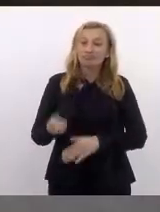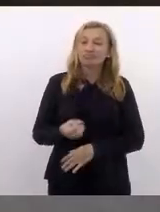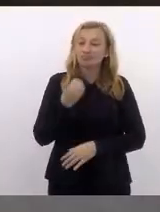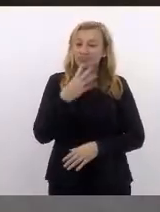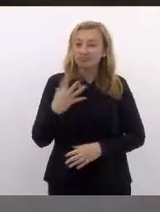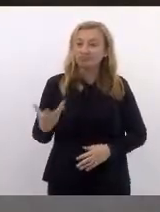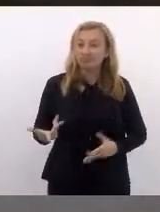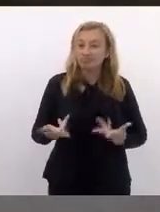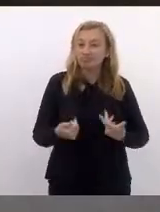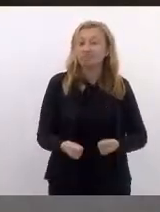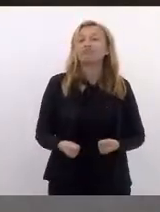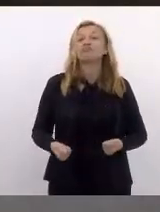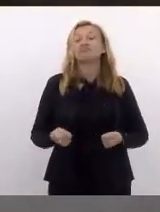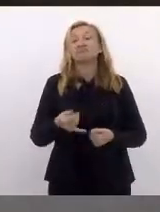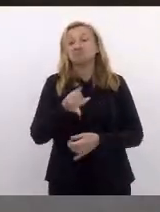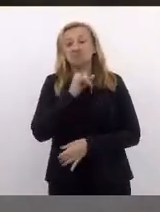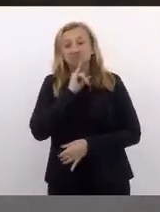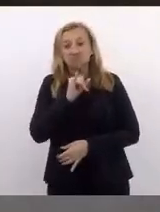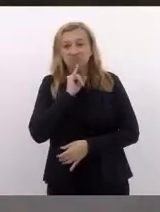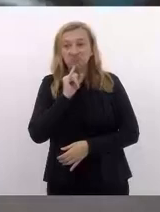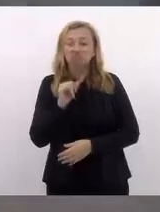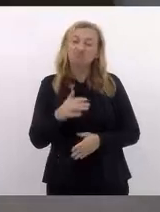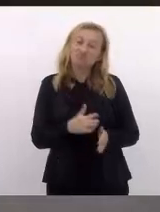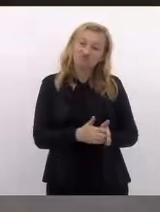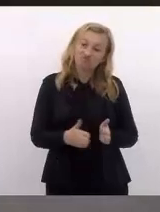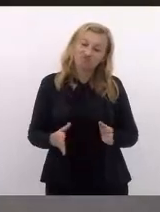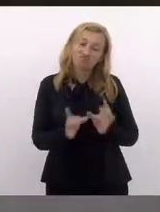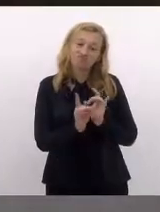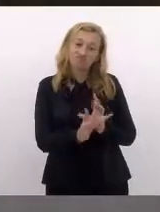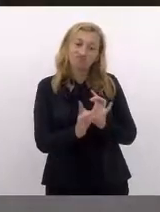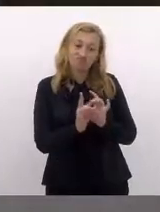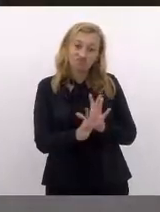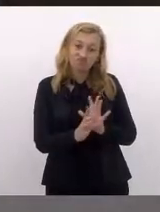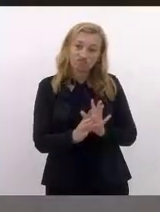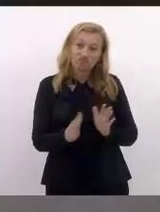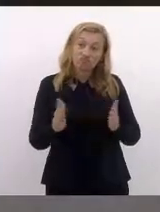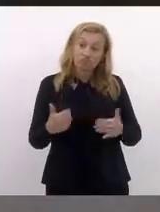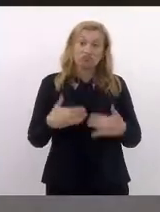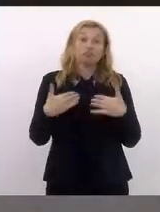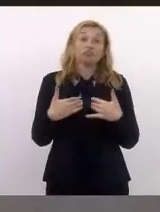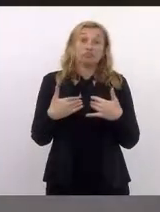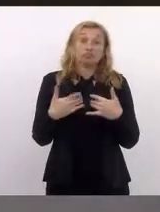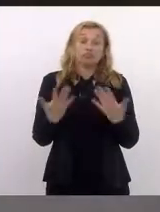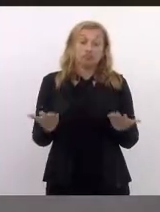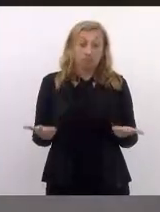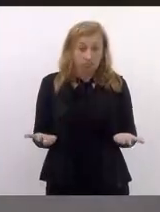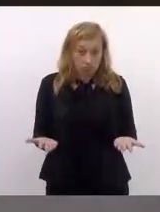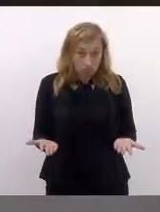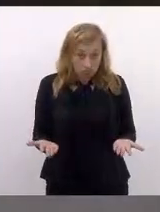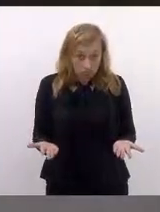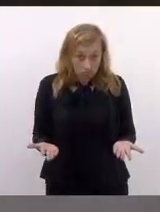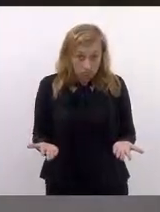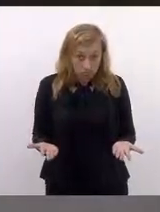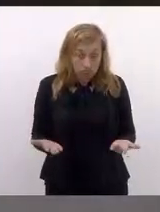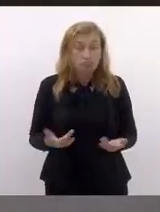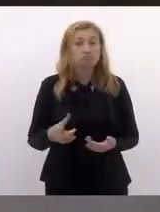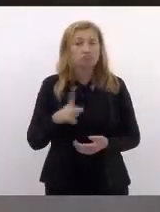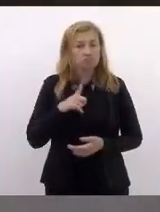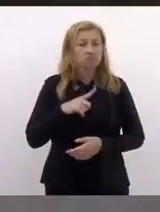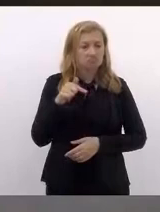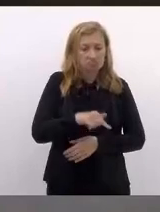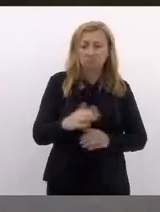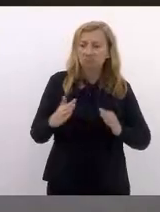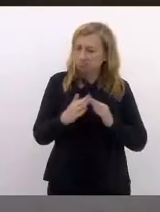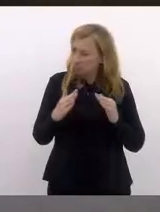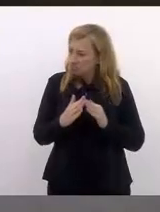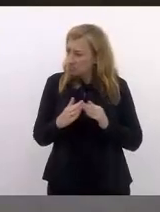qualidade infelizmente esse processo privatização nos pegou de calça arriada como eu digo nós tivemos